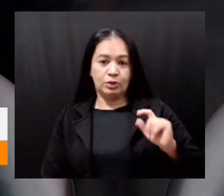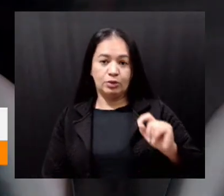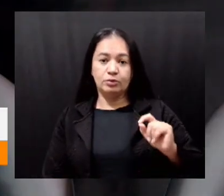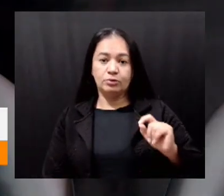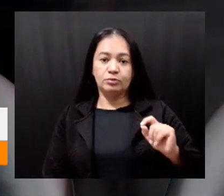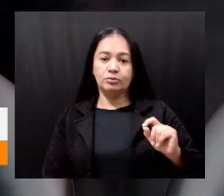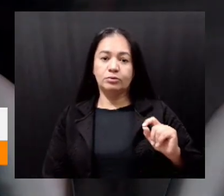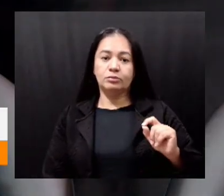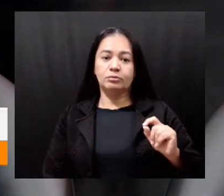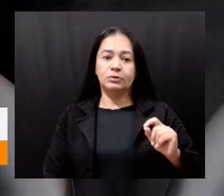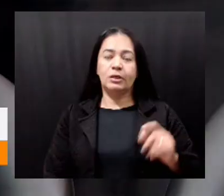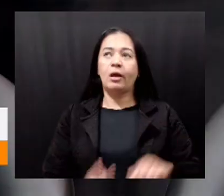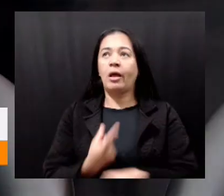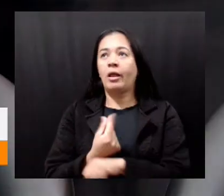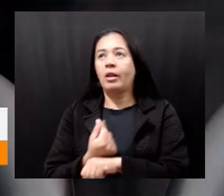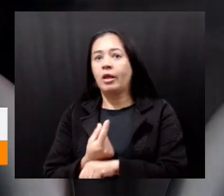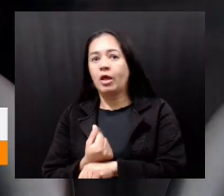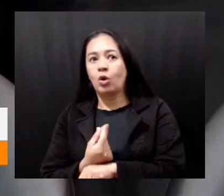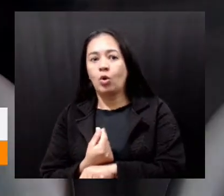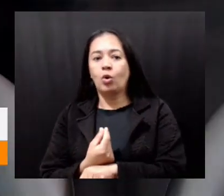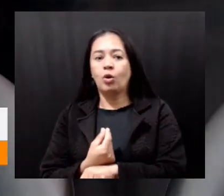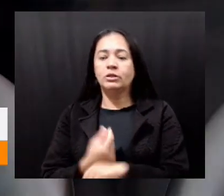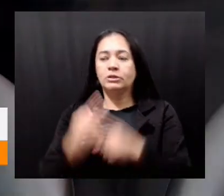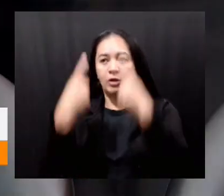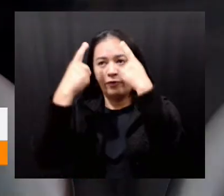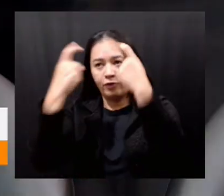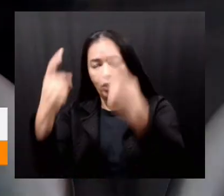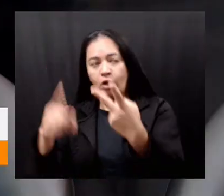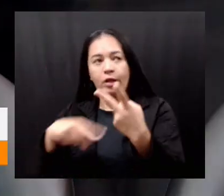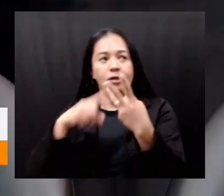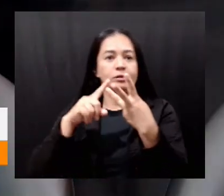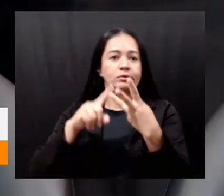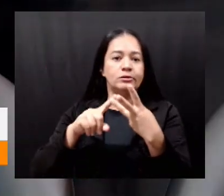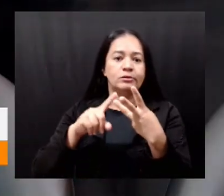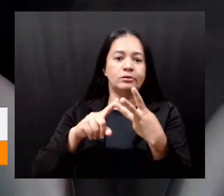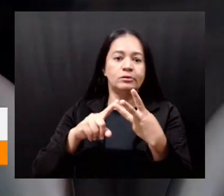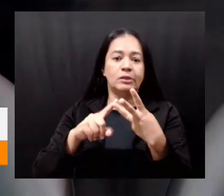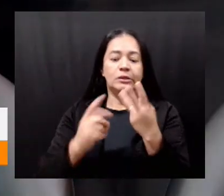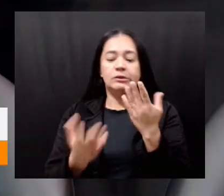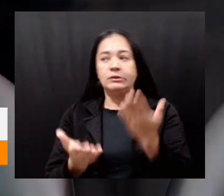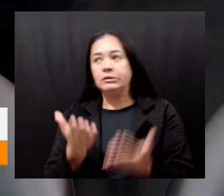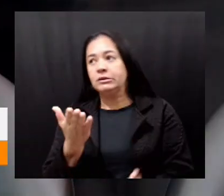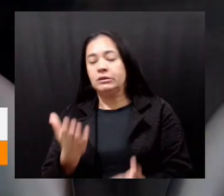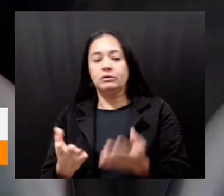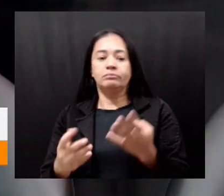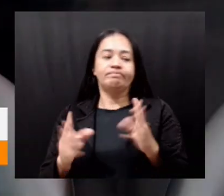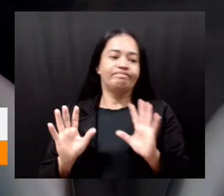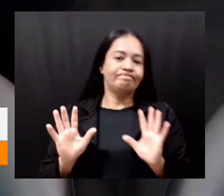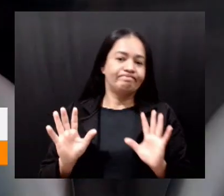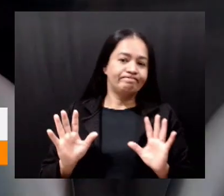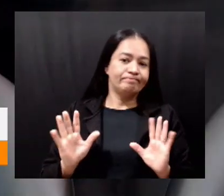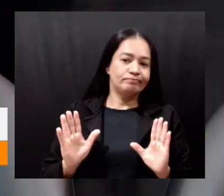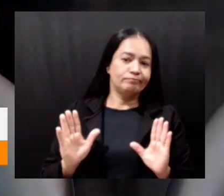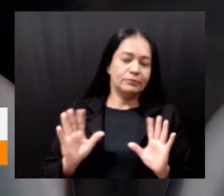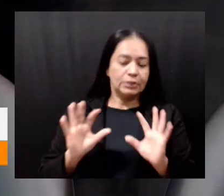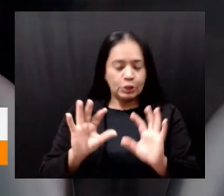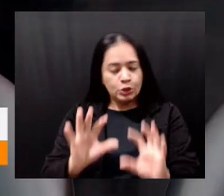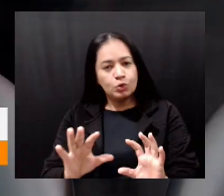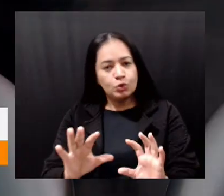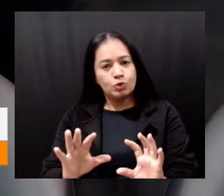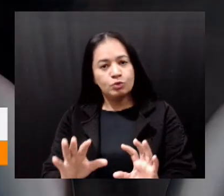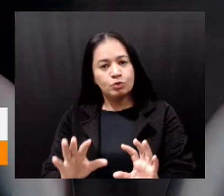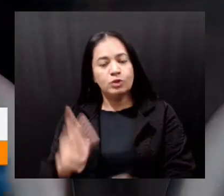econômica, a questão de violência, né? A instabilidade. Então, assim, isso é muito comum no